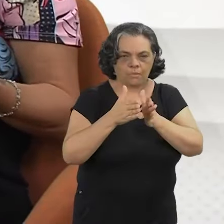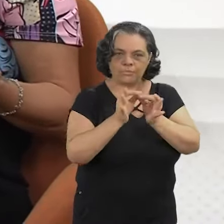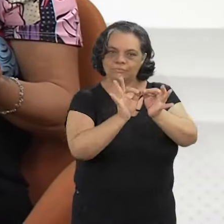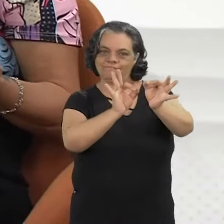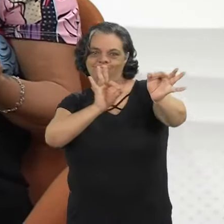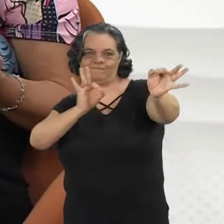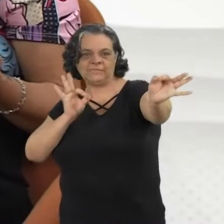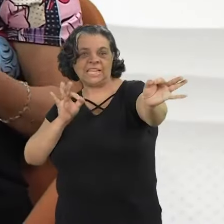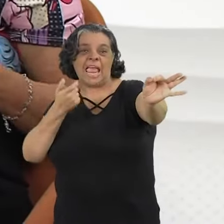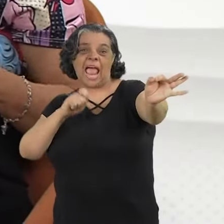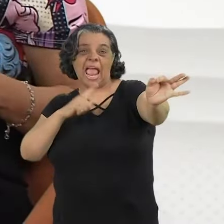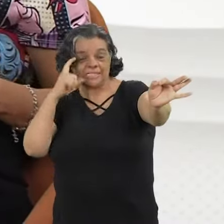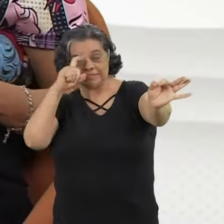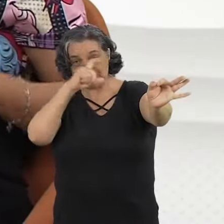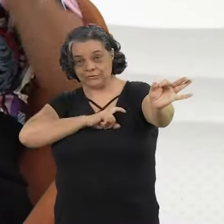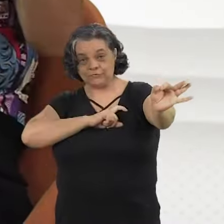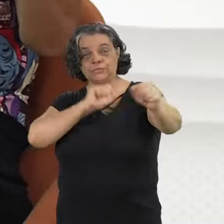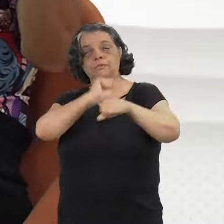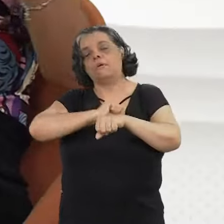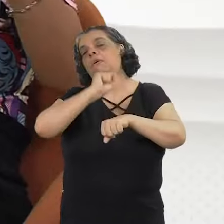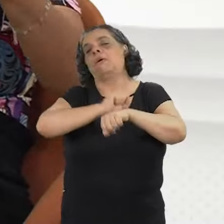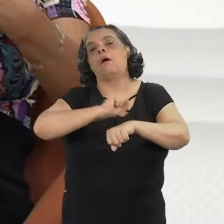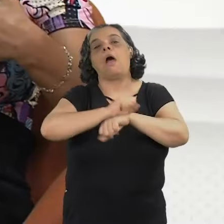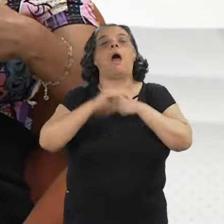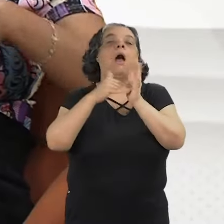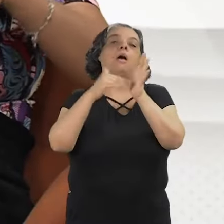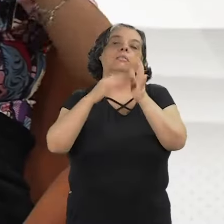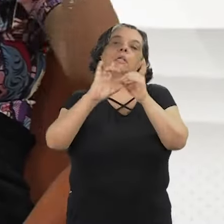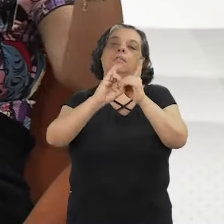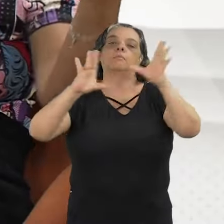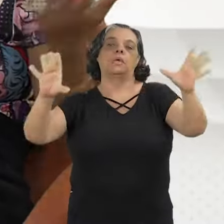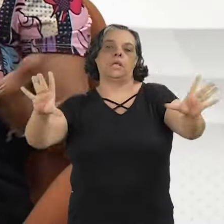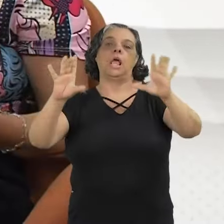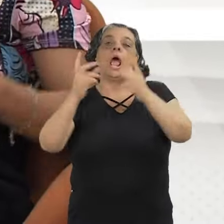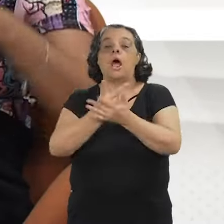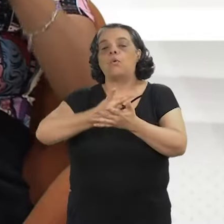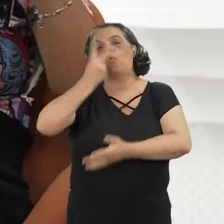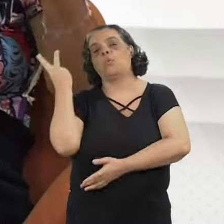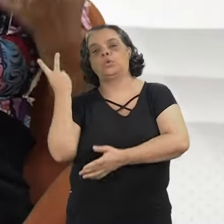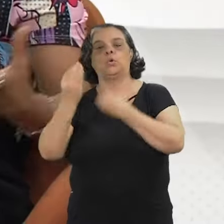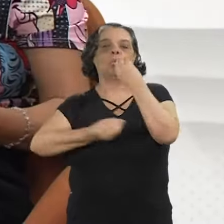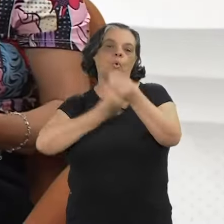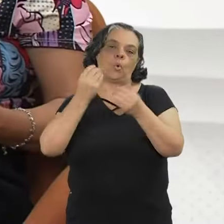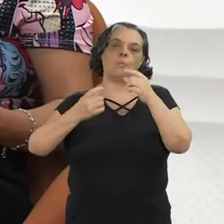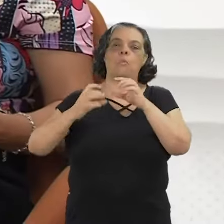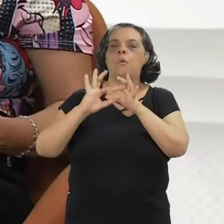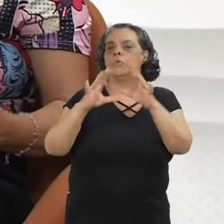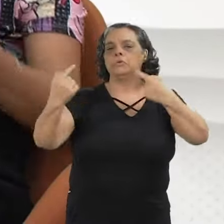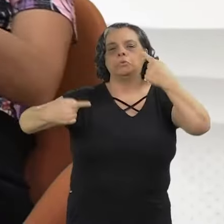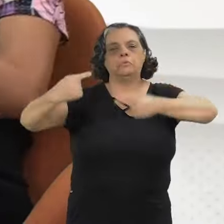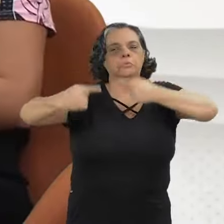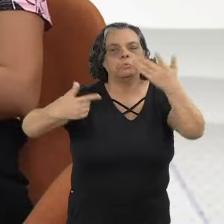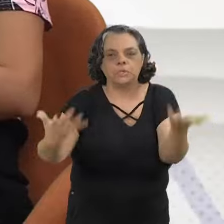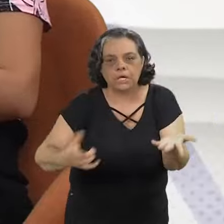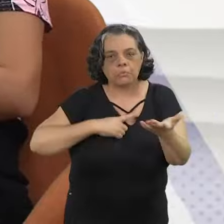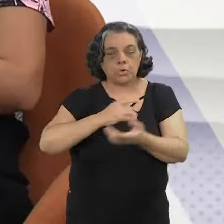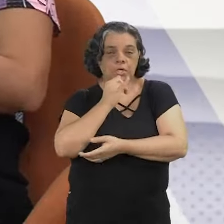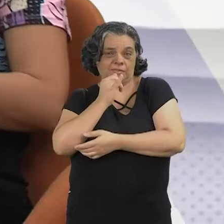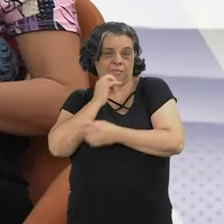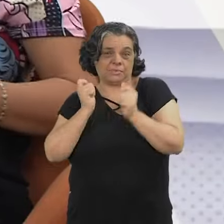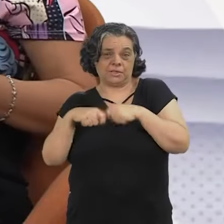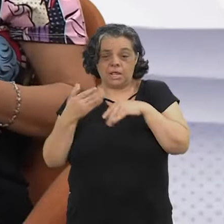gigantesco às vezes é difícil esperar que essa democratização aconteça de maneira como uma política pública por exemplo E aí é preciso